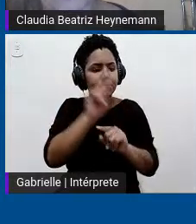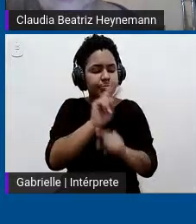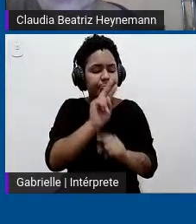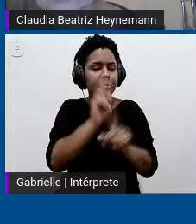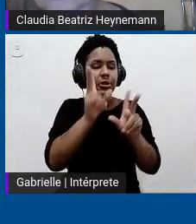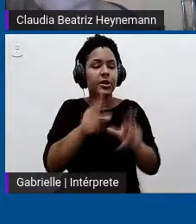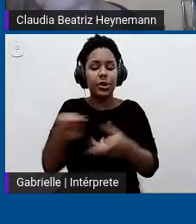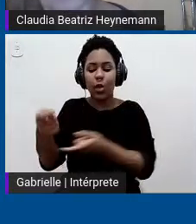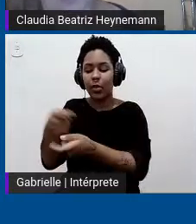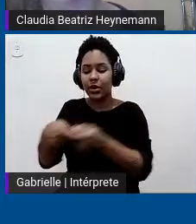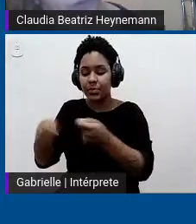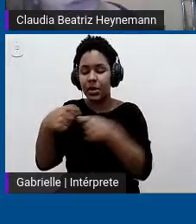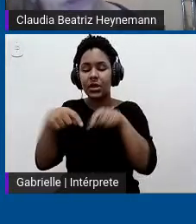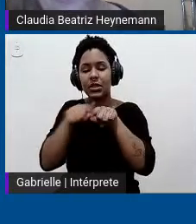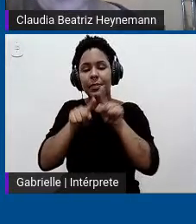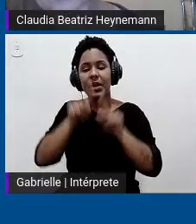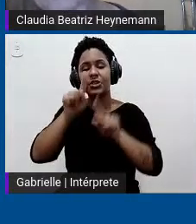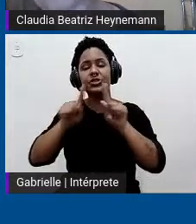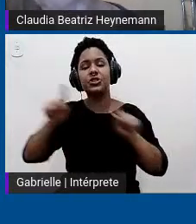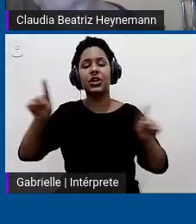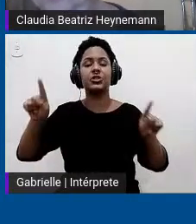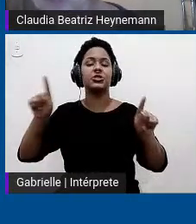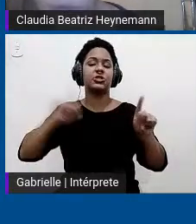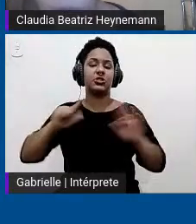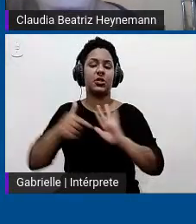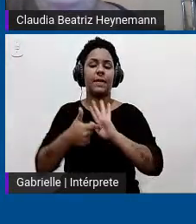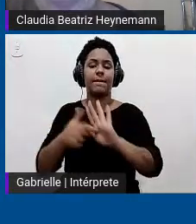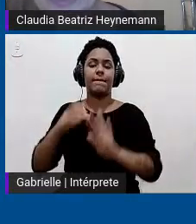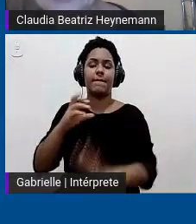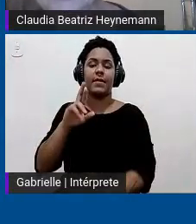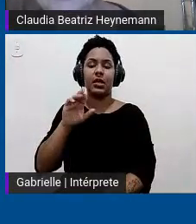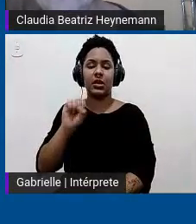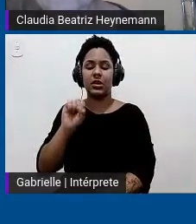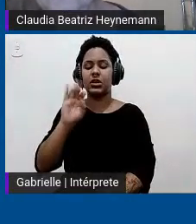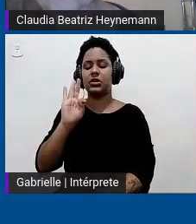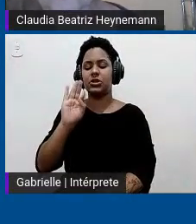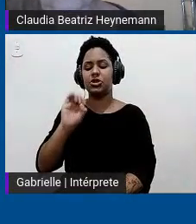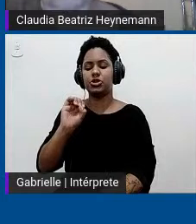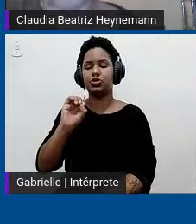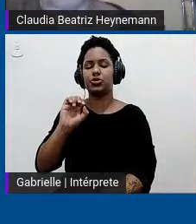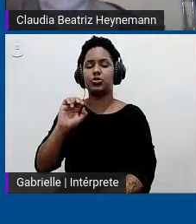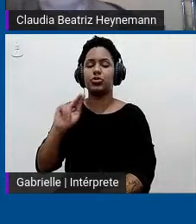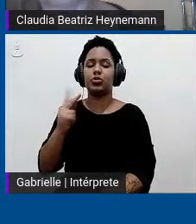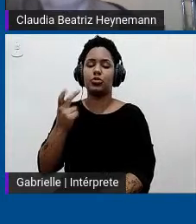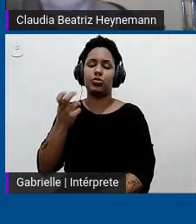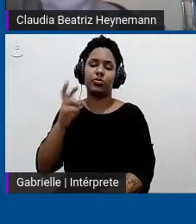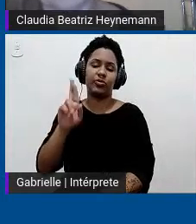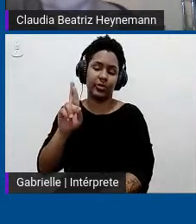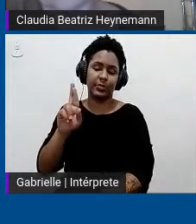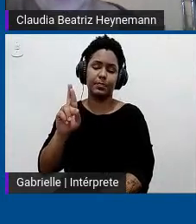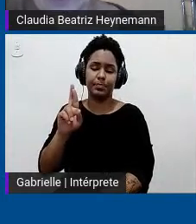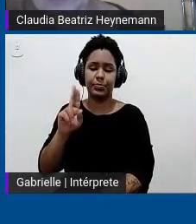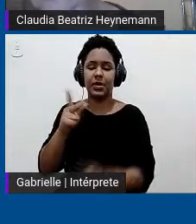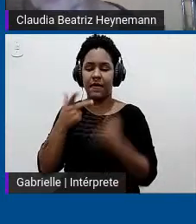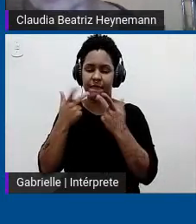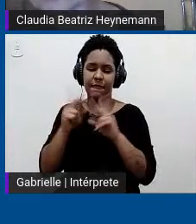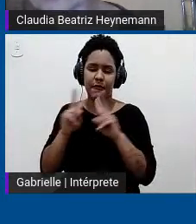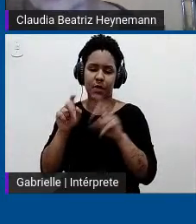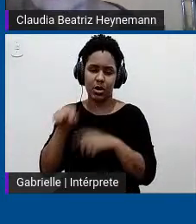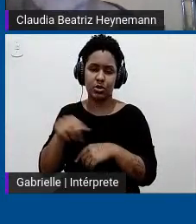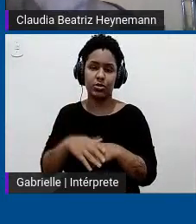ou estatísticas, como destacou Christophe Prochasson. Desses conjuntos documentais sobressaem as